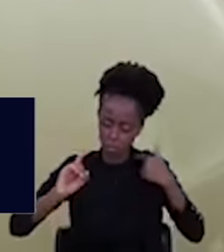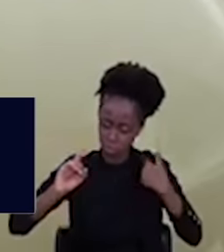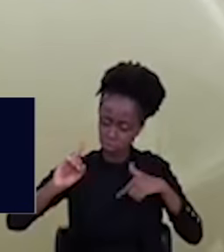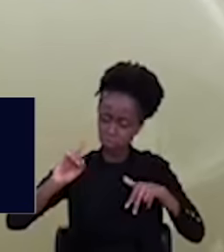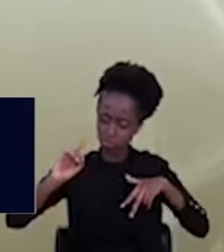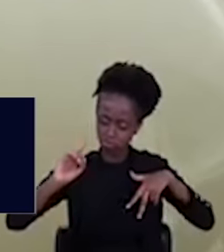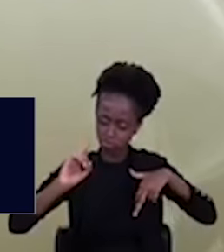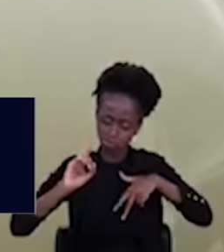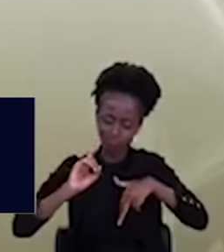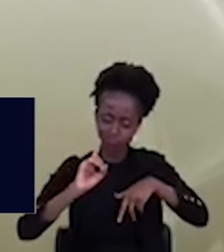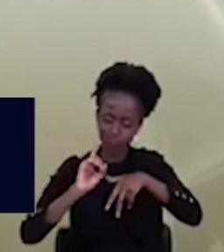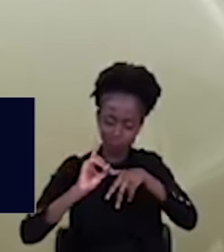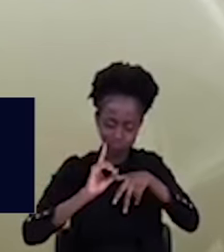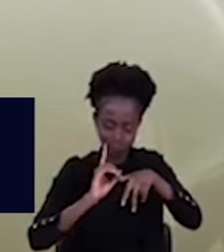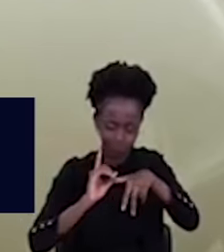Contigo irei.